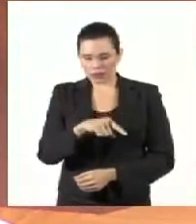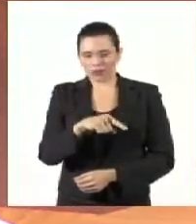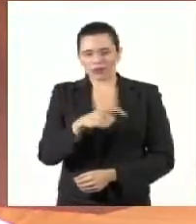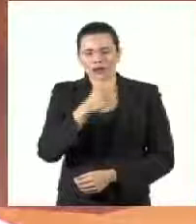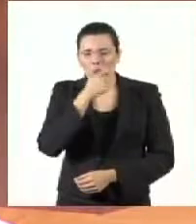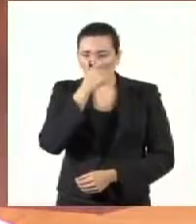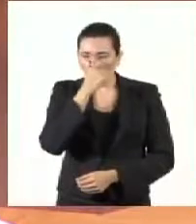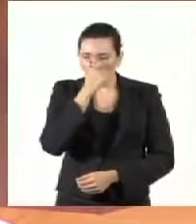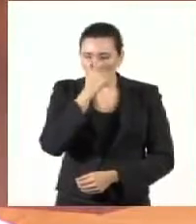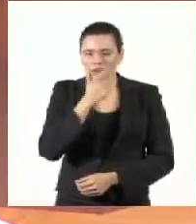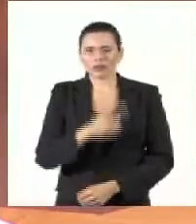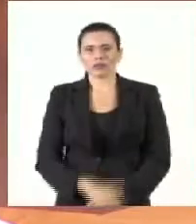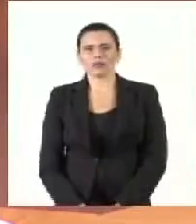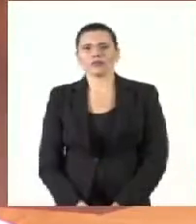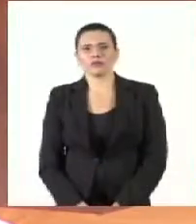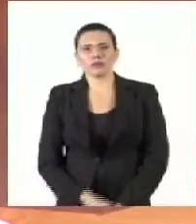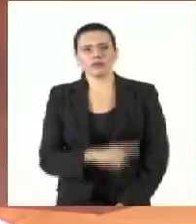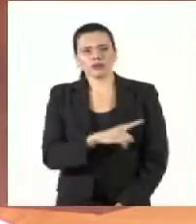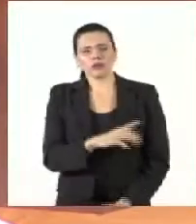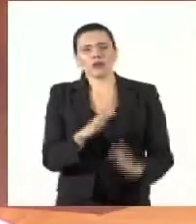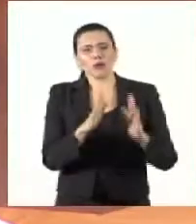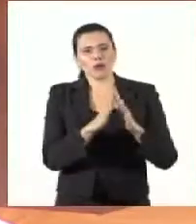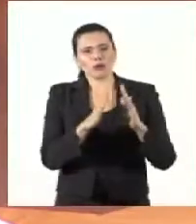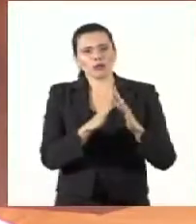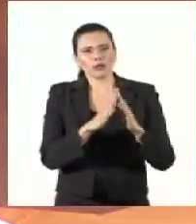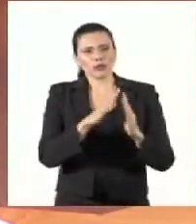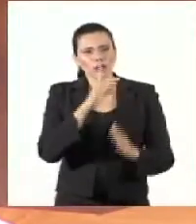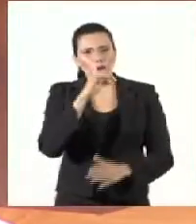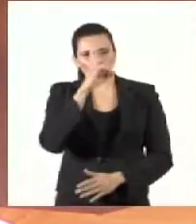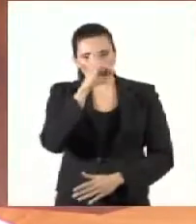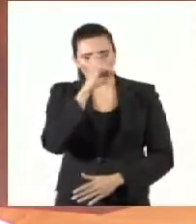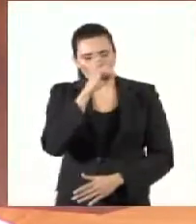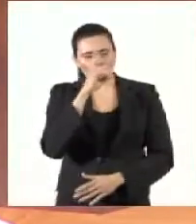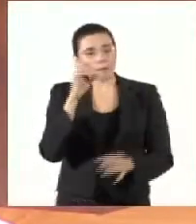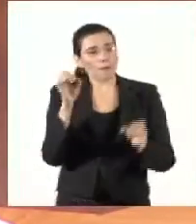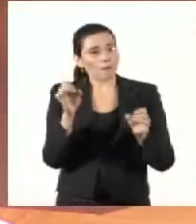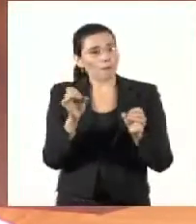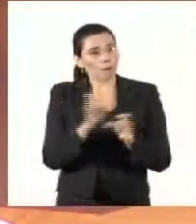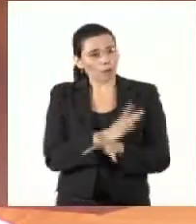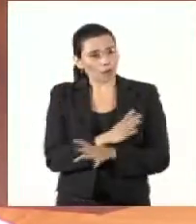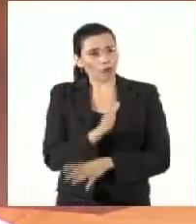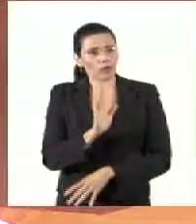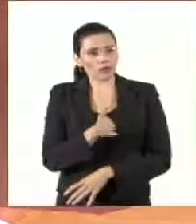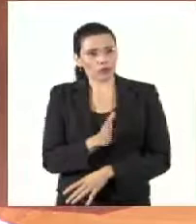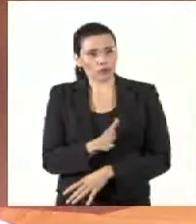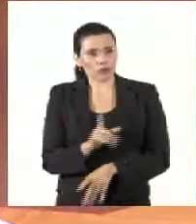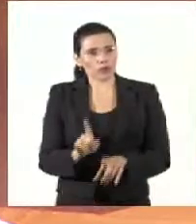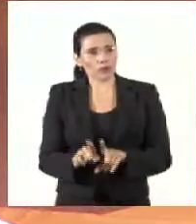lá, que porque o governo do Estado não dá o repasse,